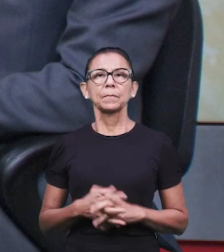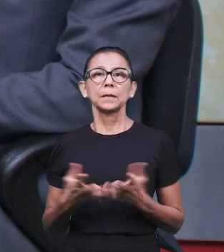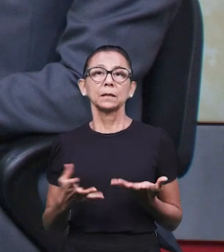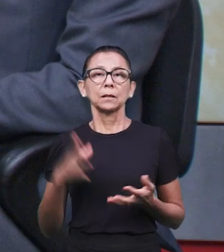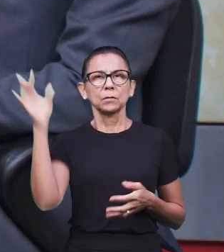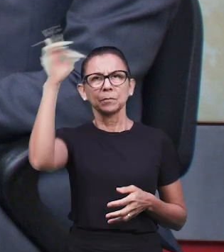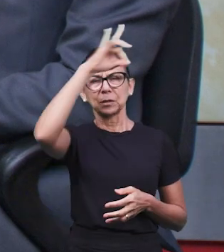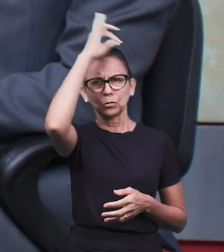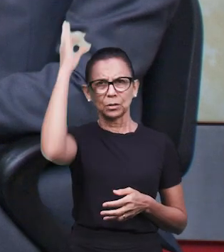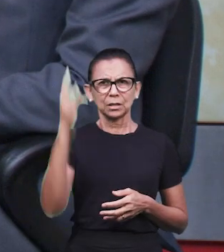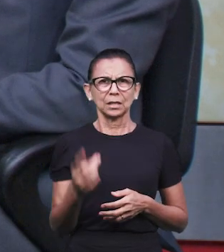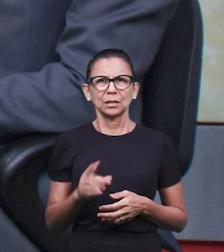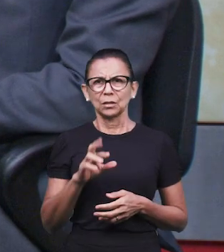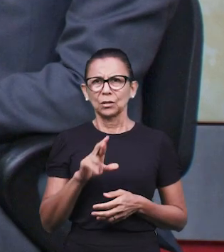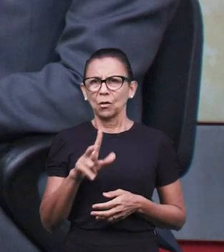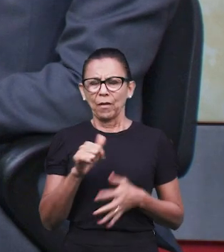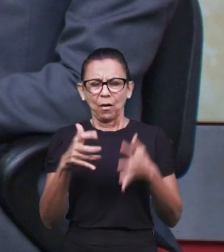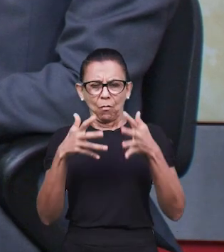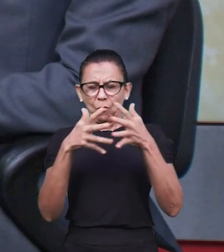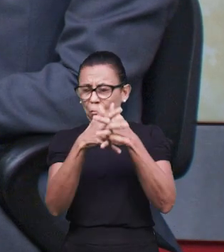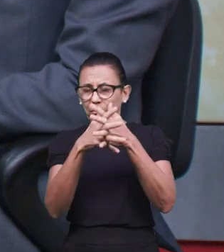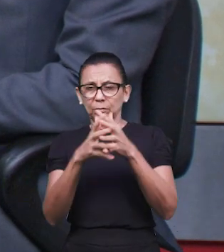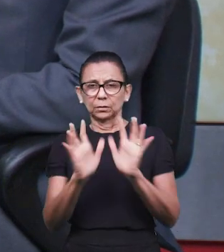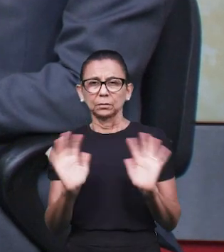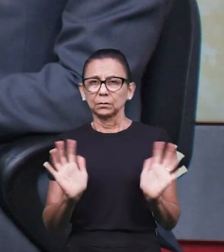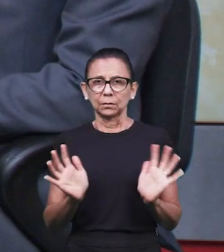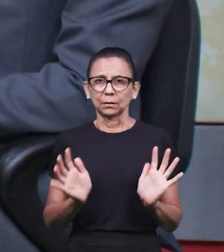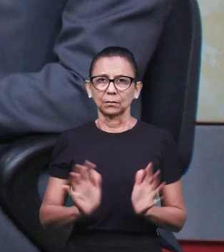o Espírito Santo não é de confusão, né? O Espírito do Senhor,